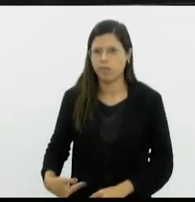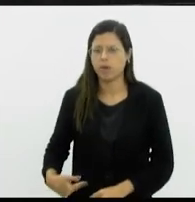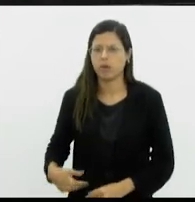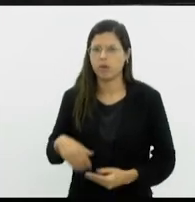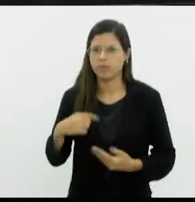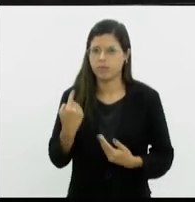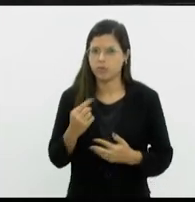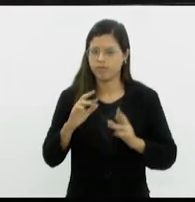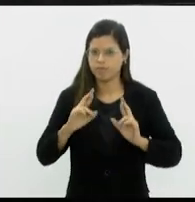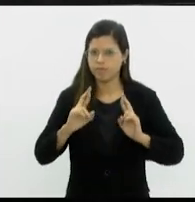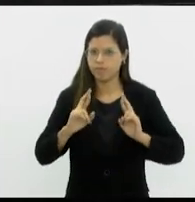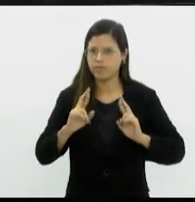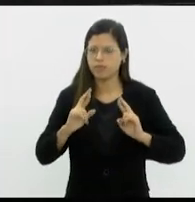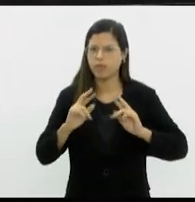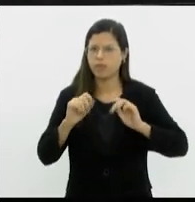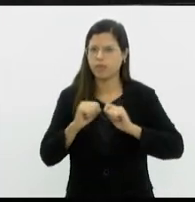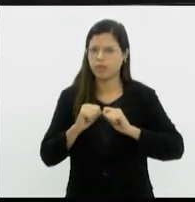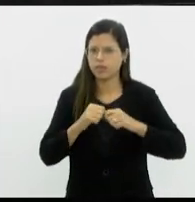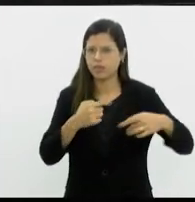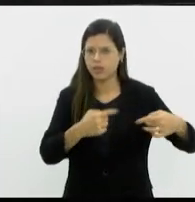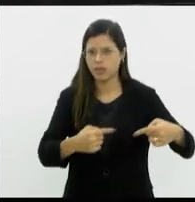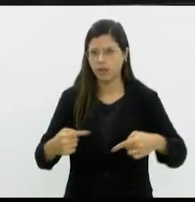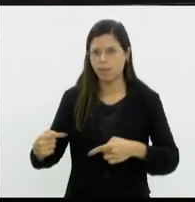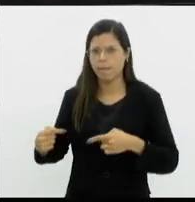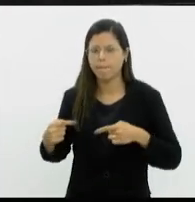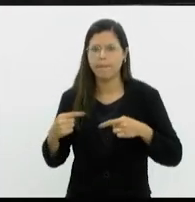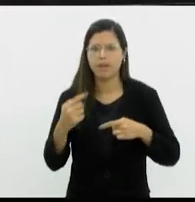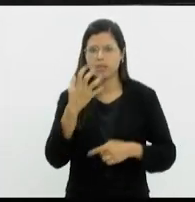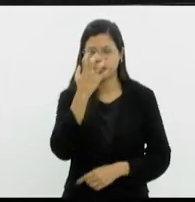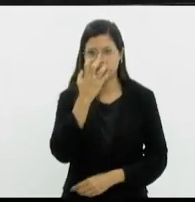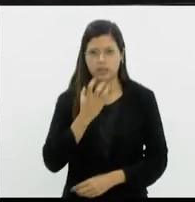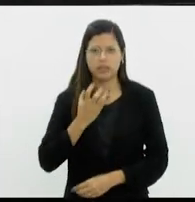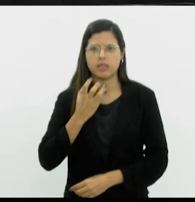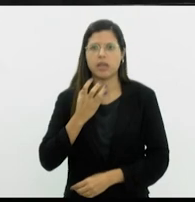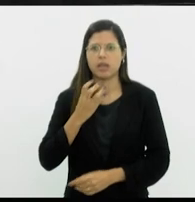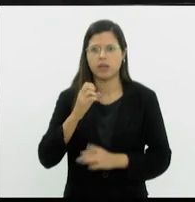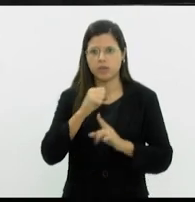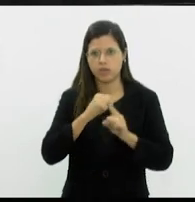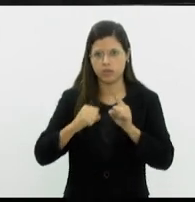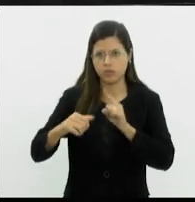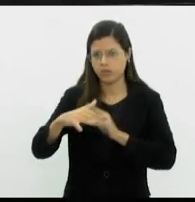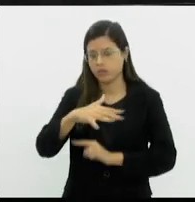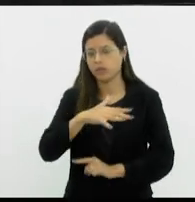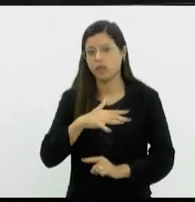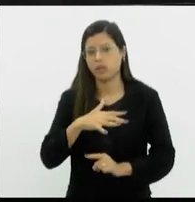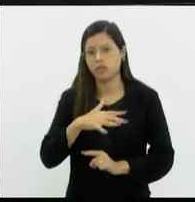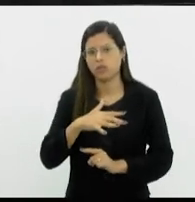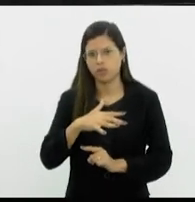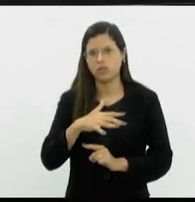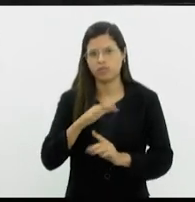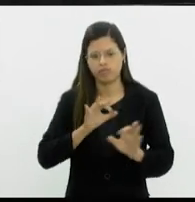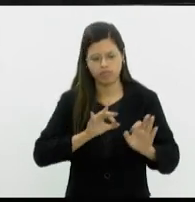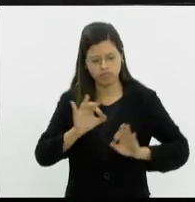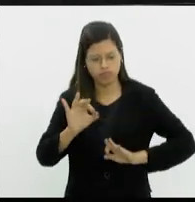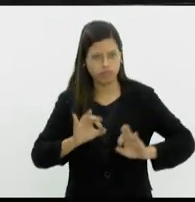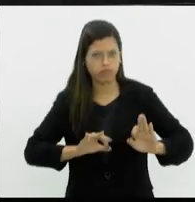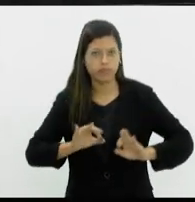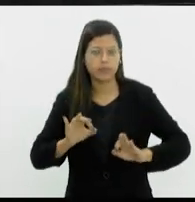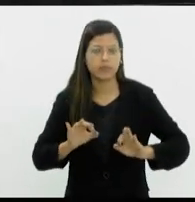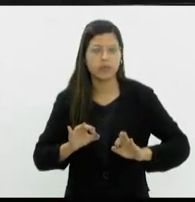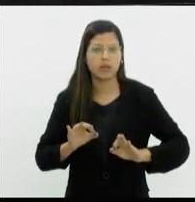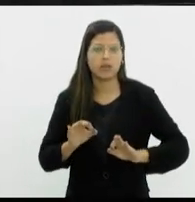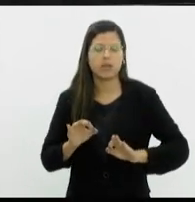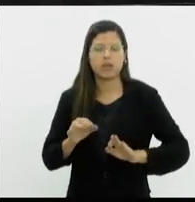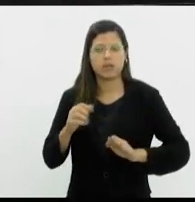muito que a gente possa fazer esse debate de maneira séria, com a sociedade civil organizada, para que a gente